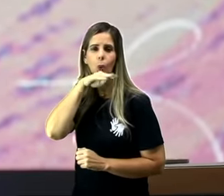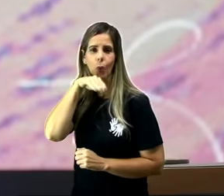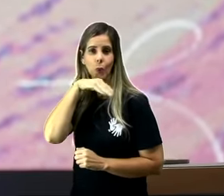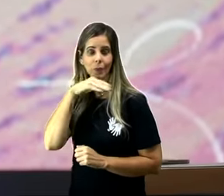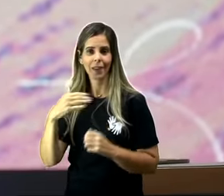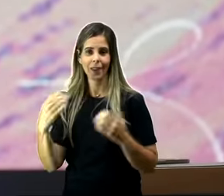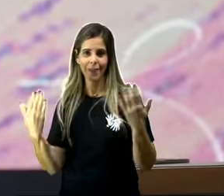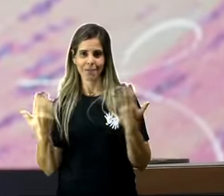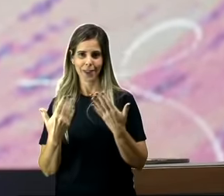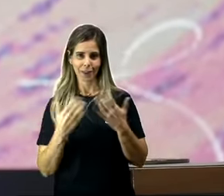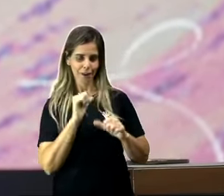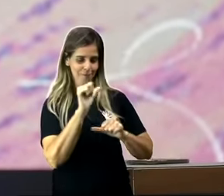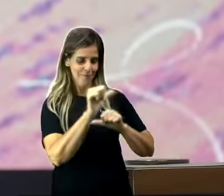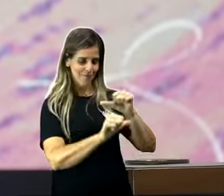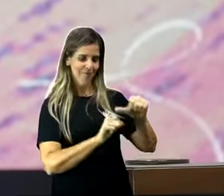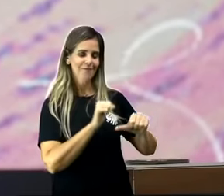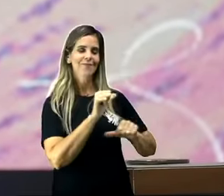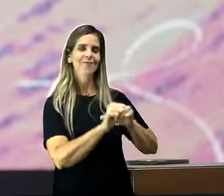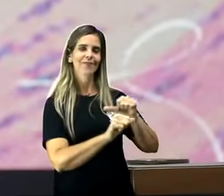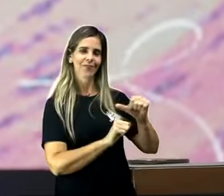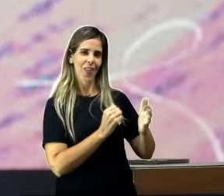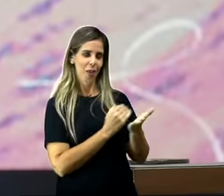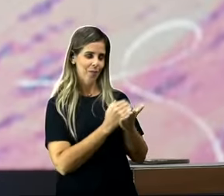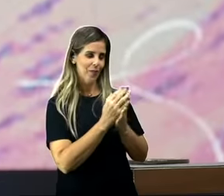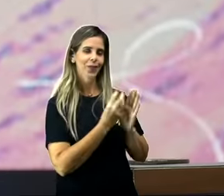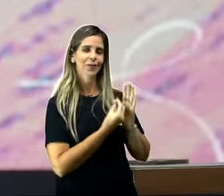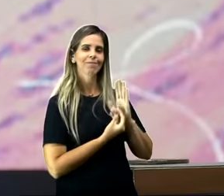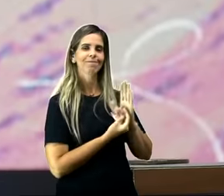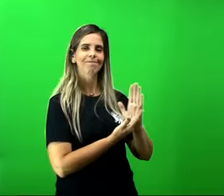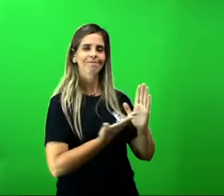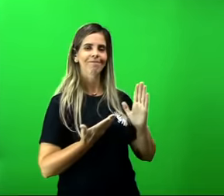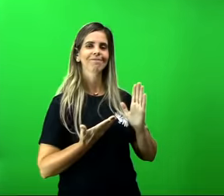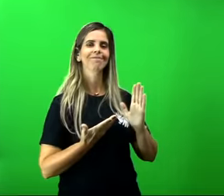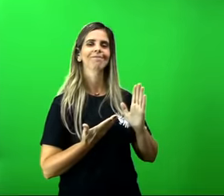os mortos. Quem pode levantar a mão e dar glória a Deus por isso aqui?